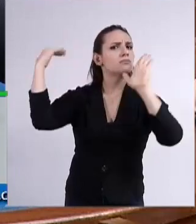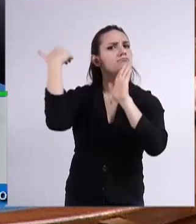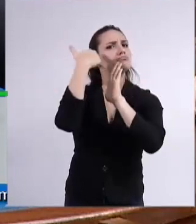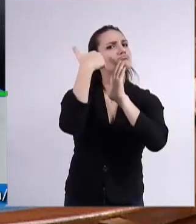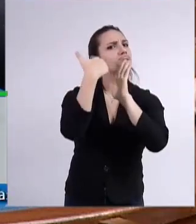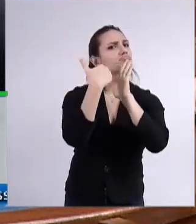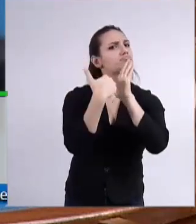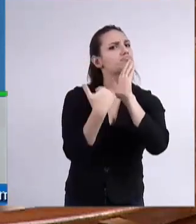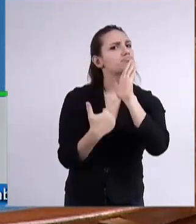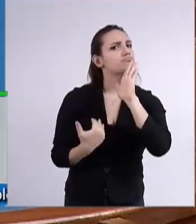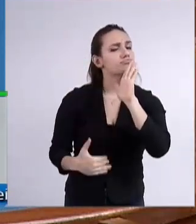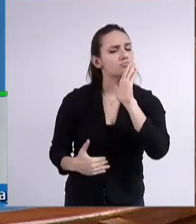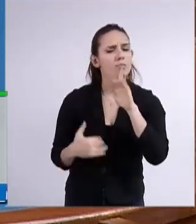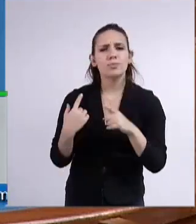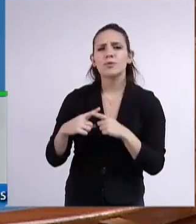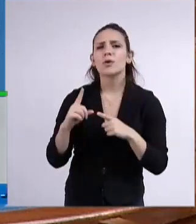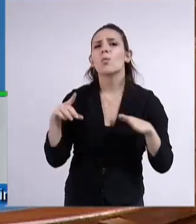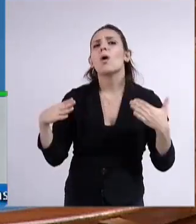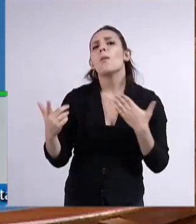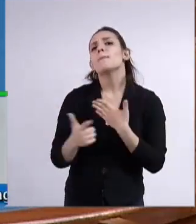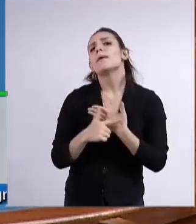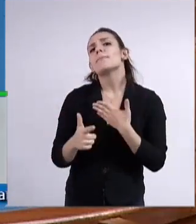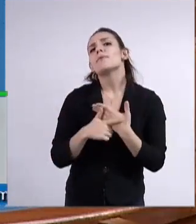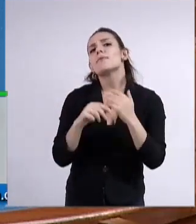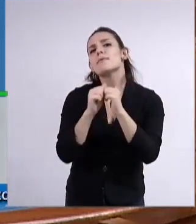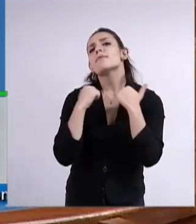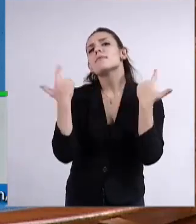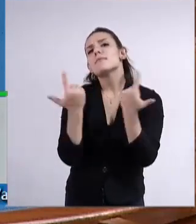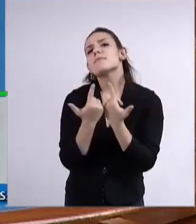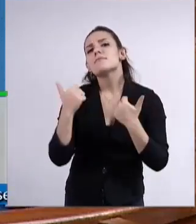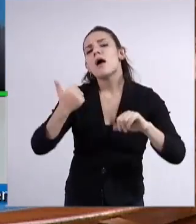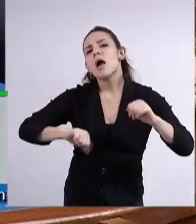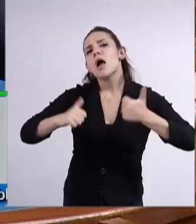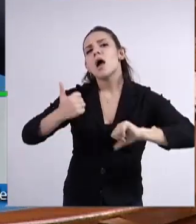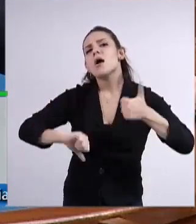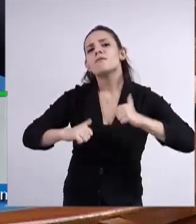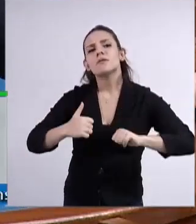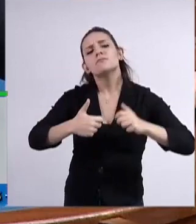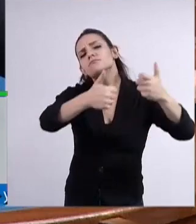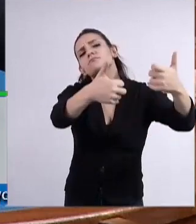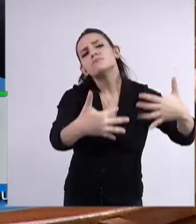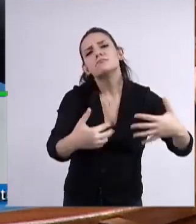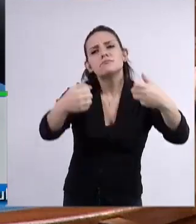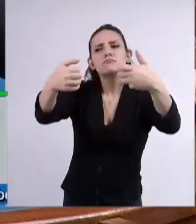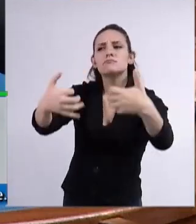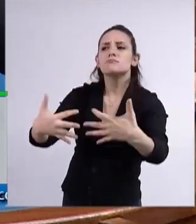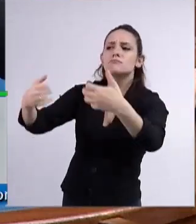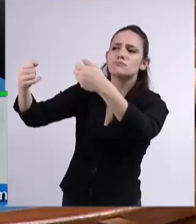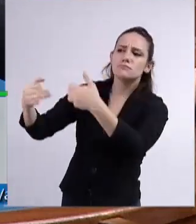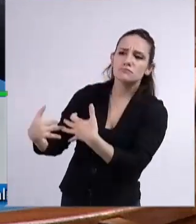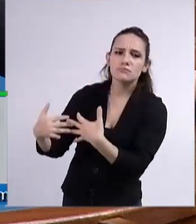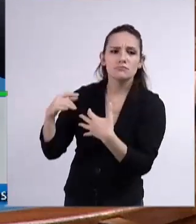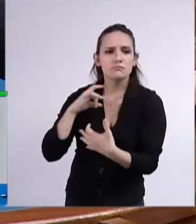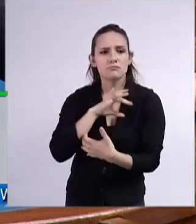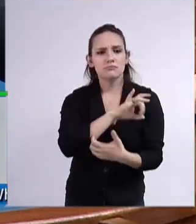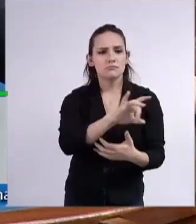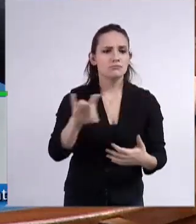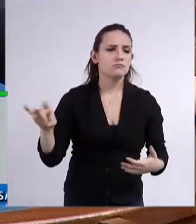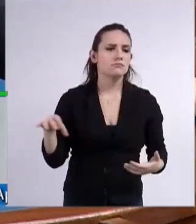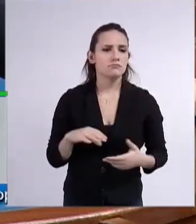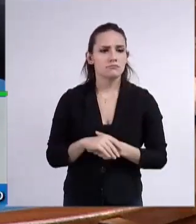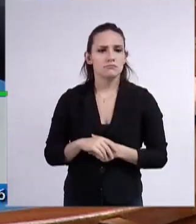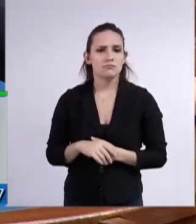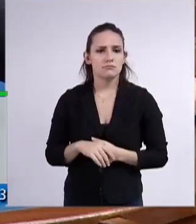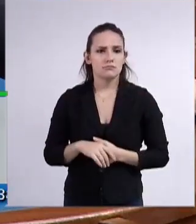é exatamente esse: analisar as explicações e,